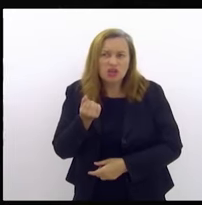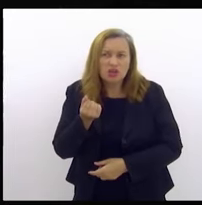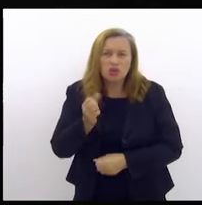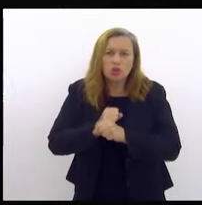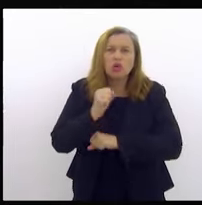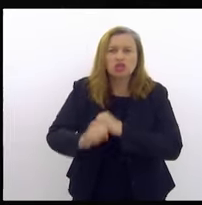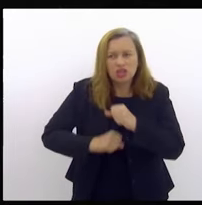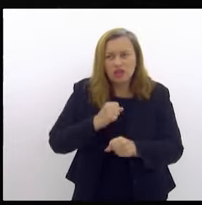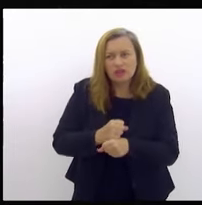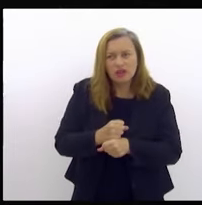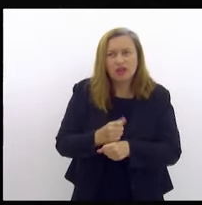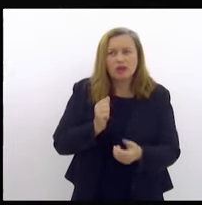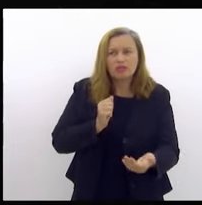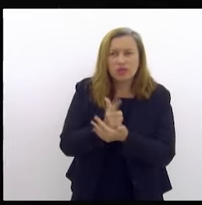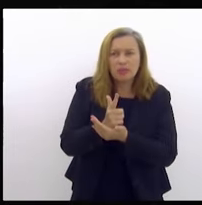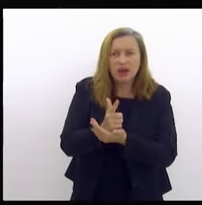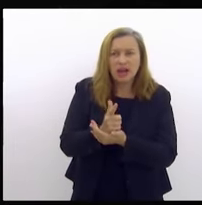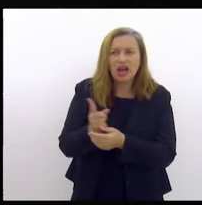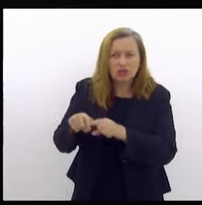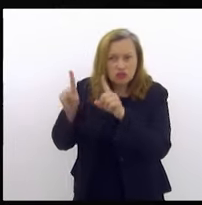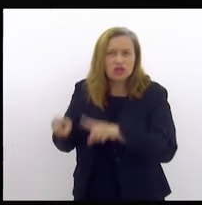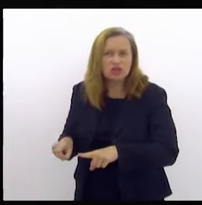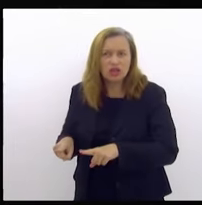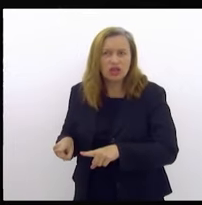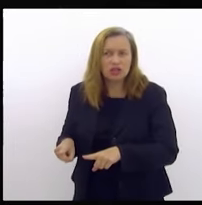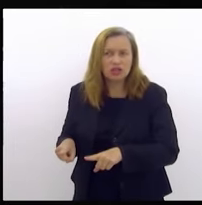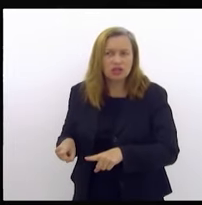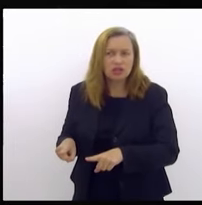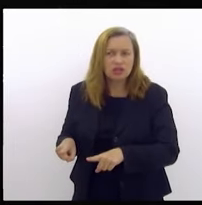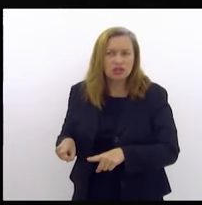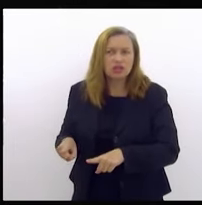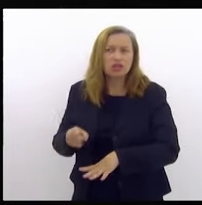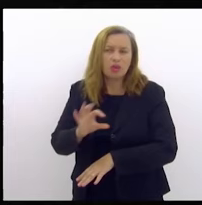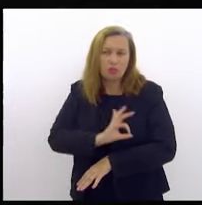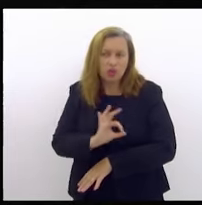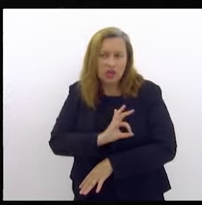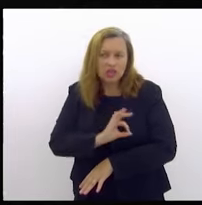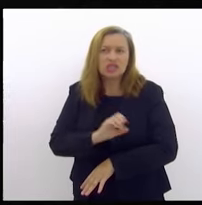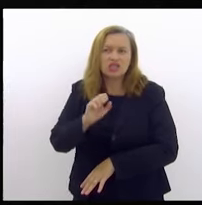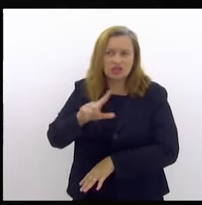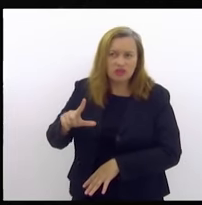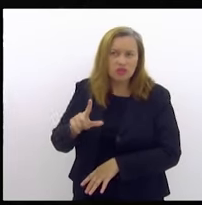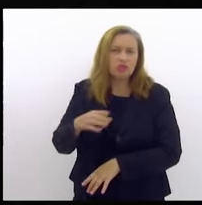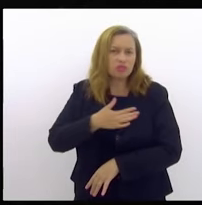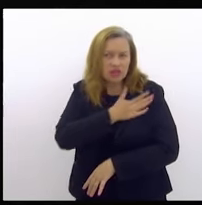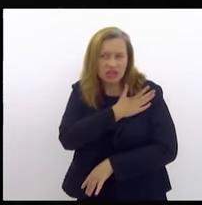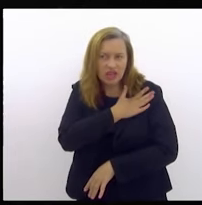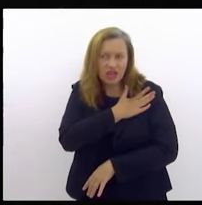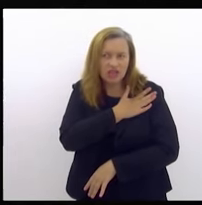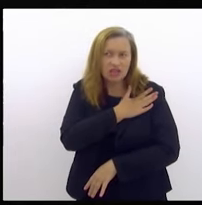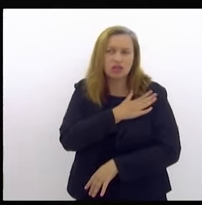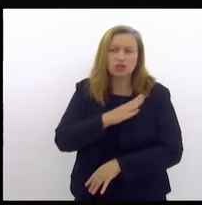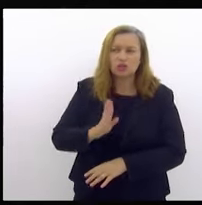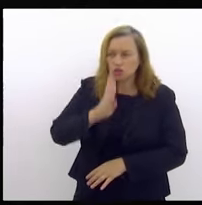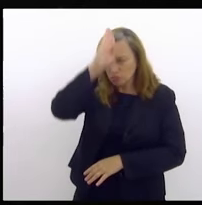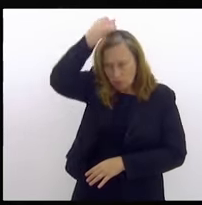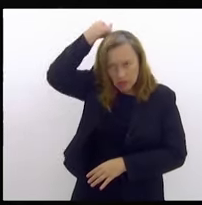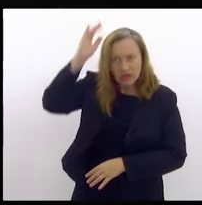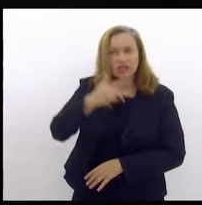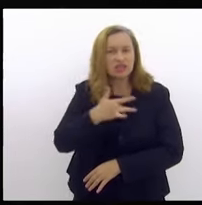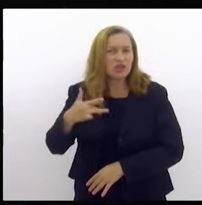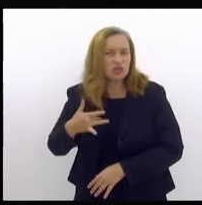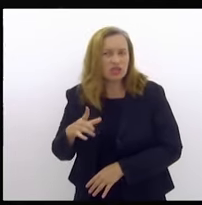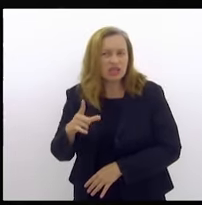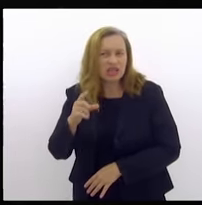vem para poder pagar a folha dos funcionários públicos, da Polícia Civil, da Polícia Militar, do Bombeiro, da Saúde? Será que nós vamos